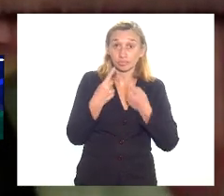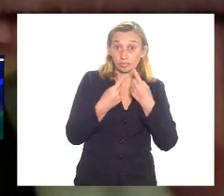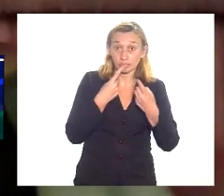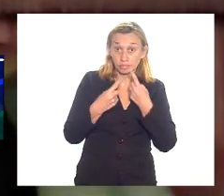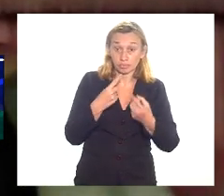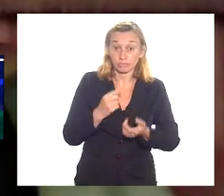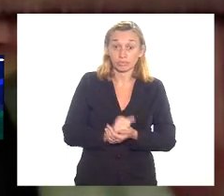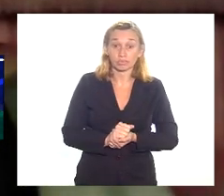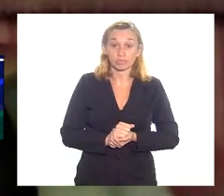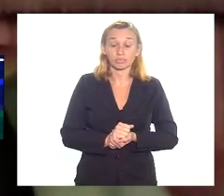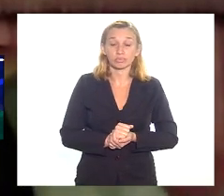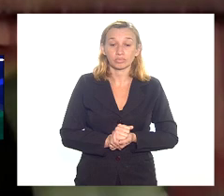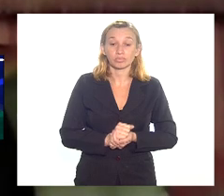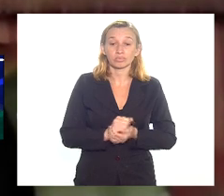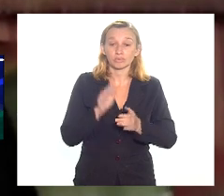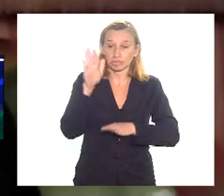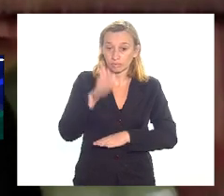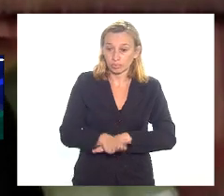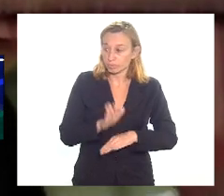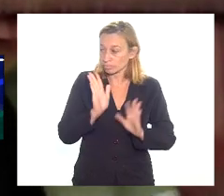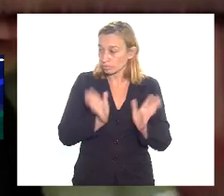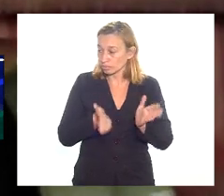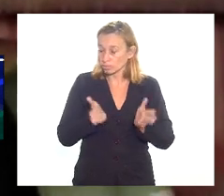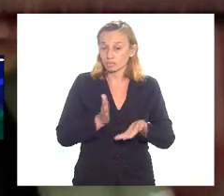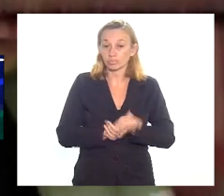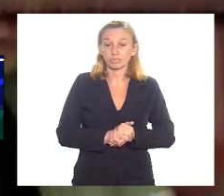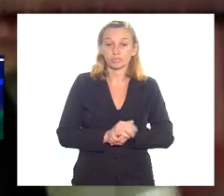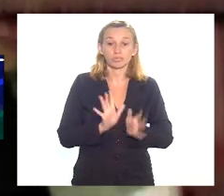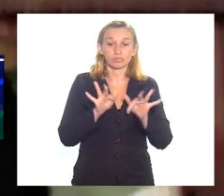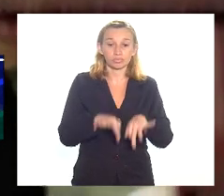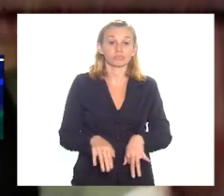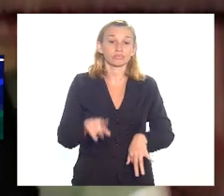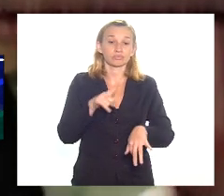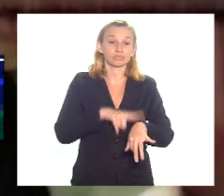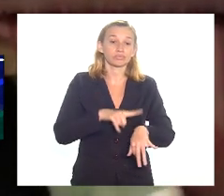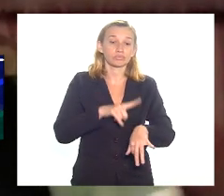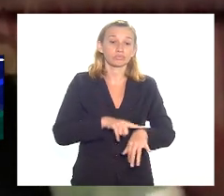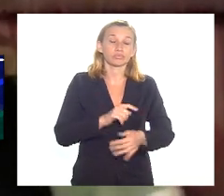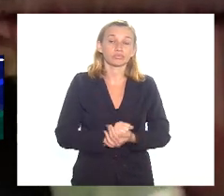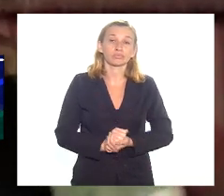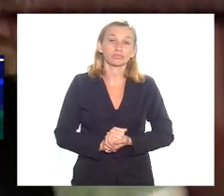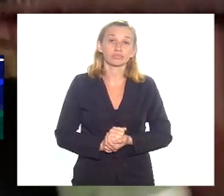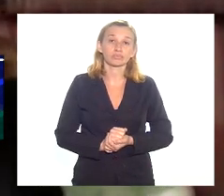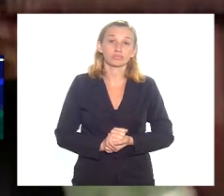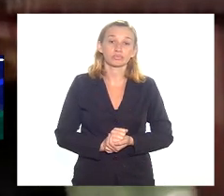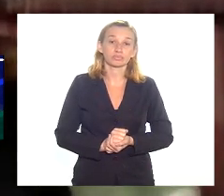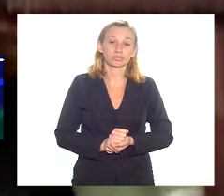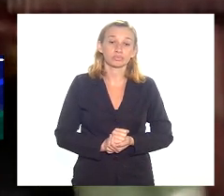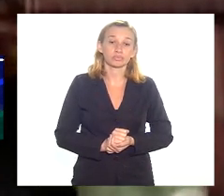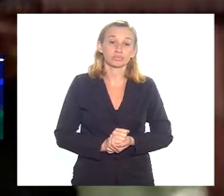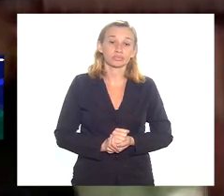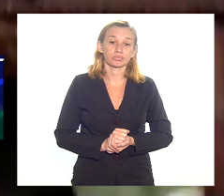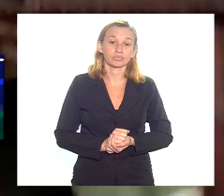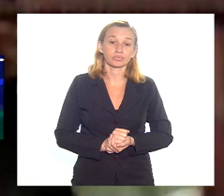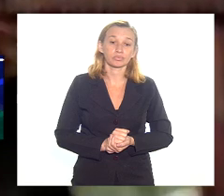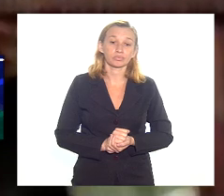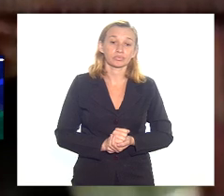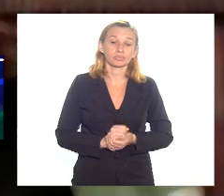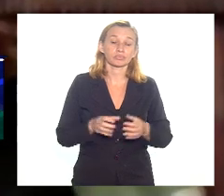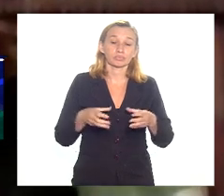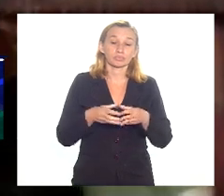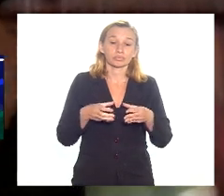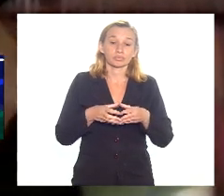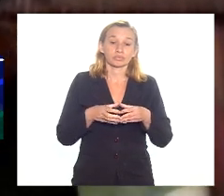discussão, nessa tarde, aqui no expediente final, uma discussão que a gente vem fazendo no âmbito da Comissão